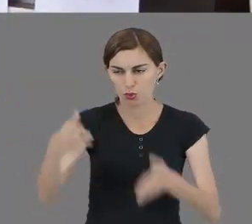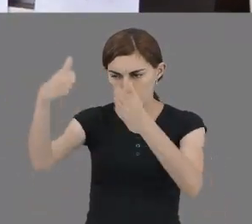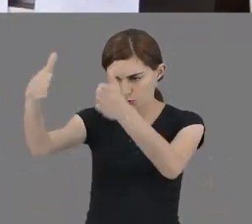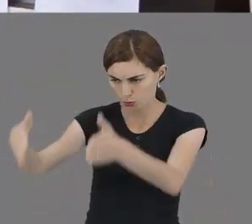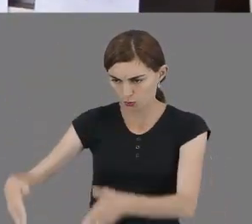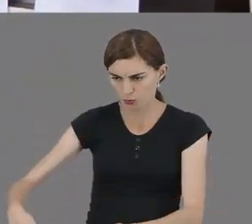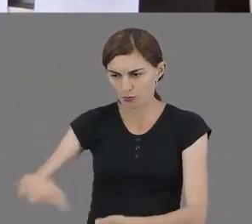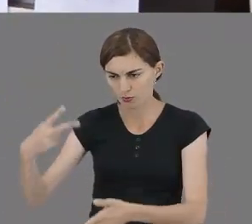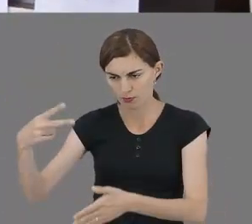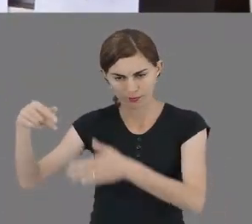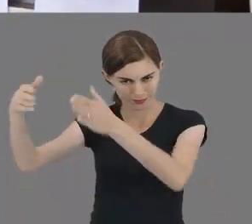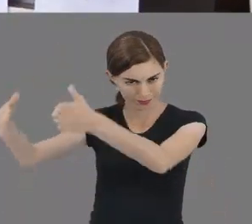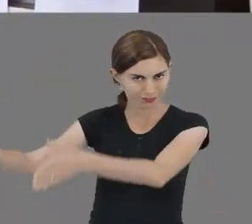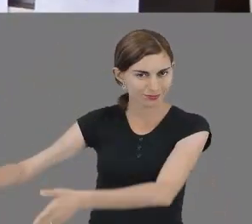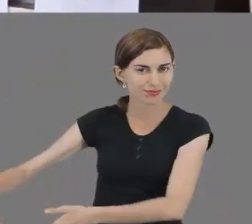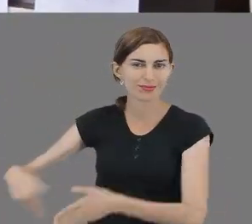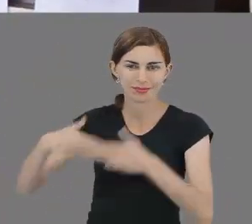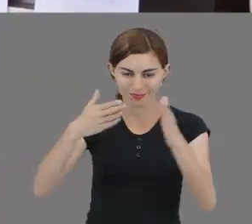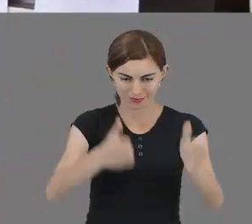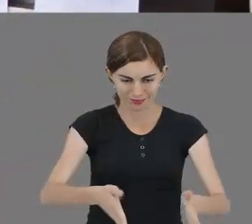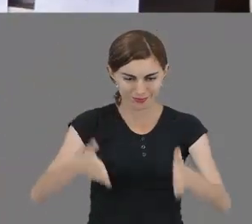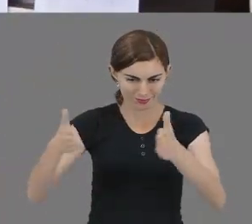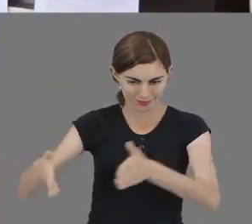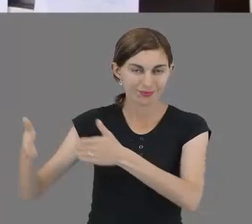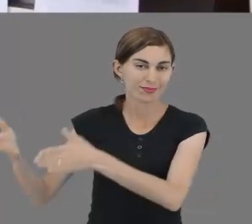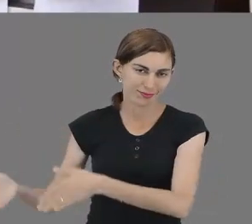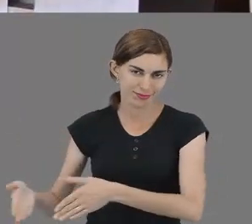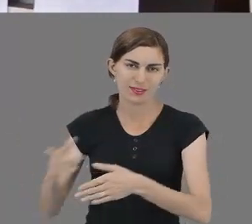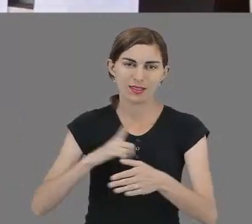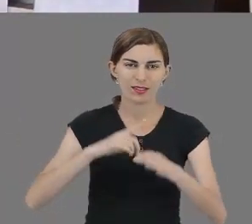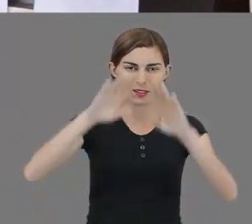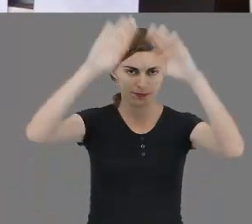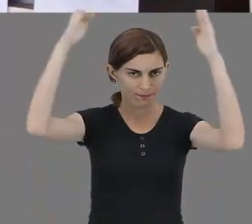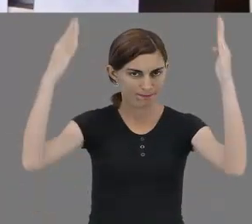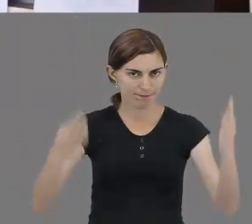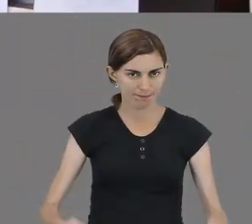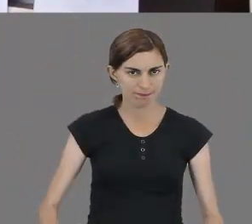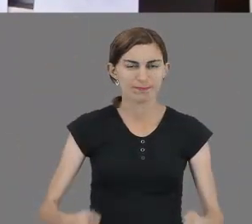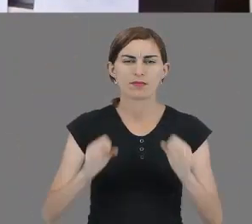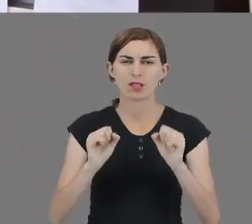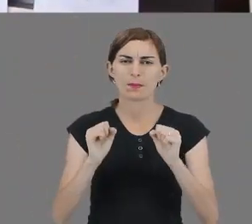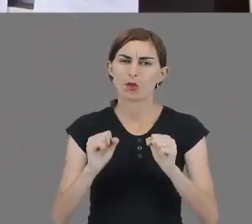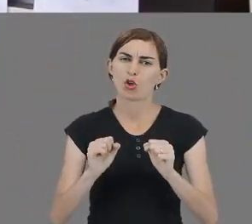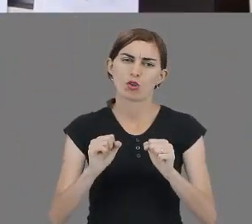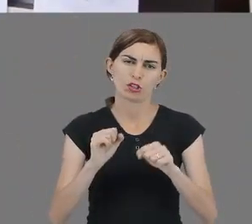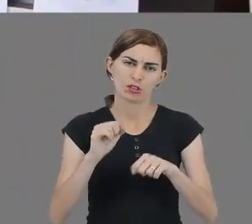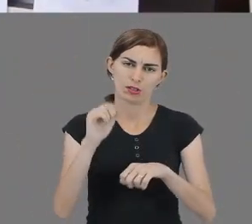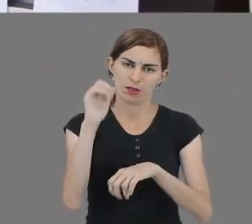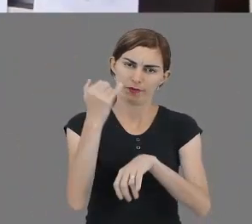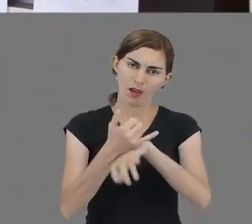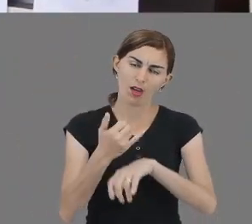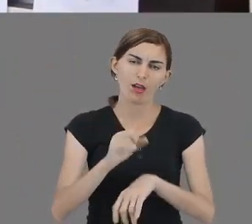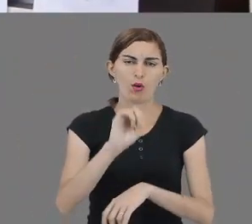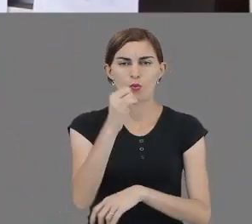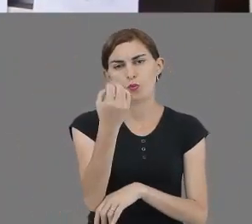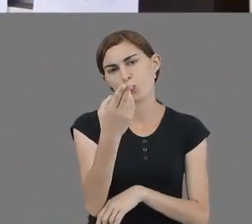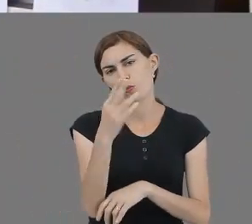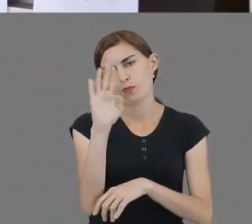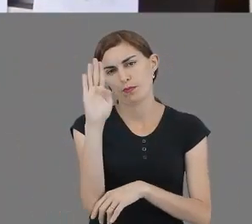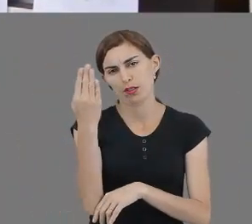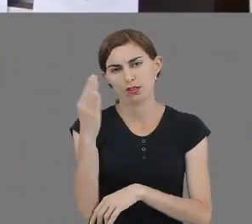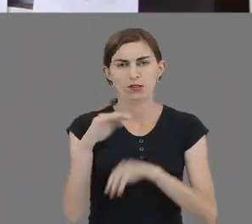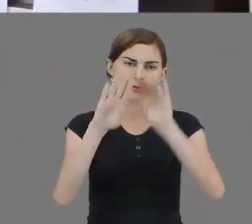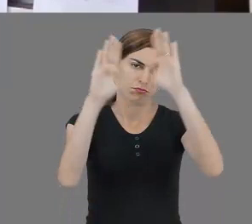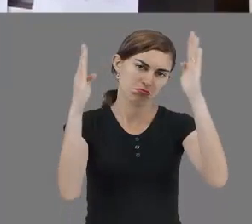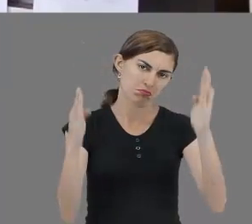1. Nós temos as estantes, que no caso do armazenamento pode ser uma estante de aço, pode